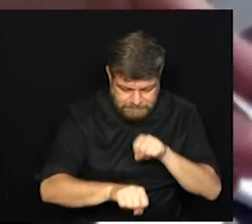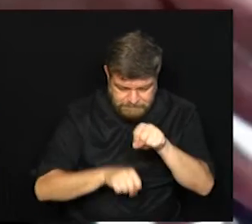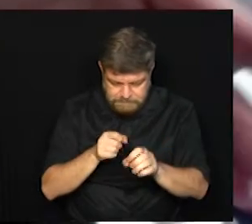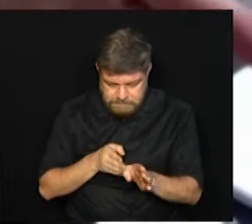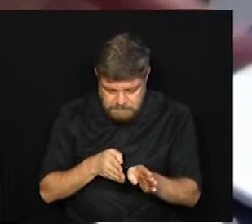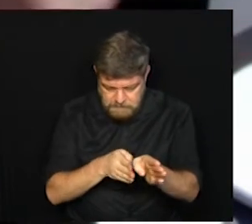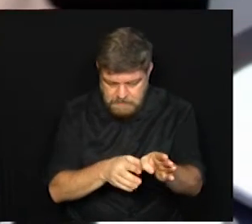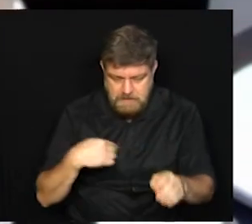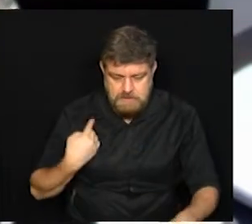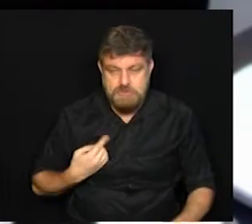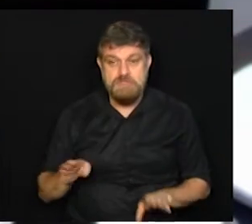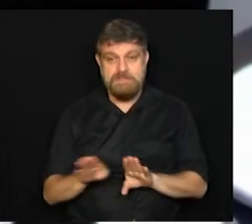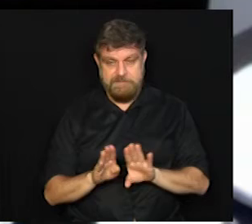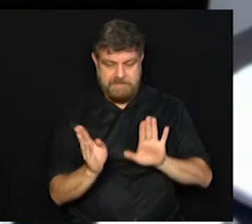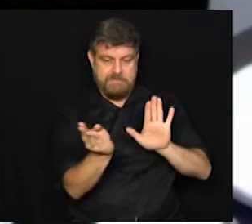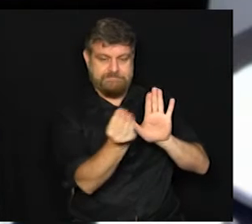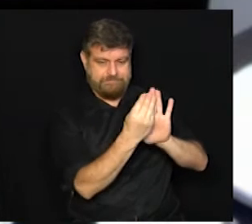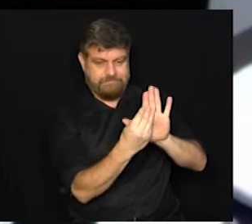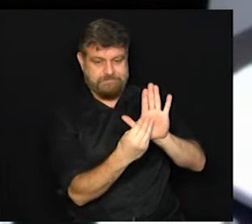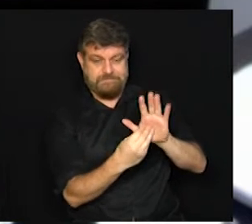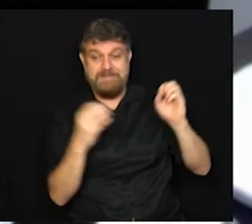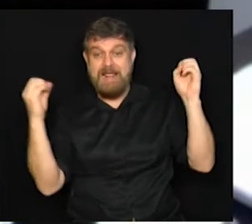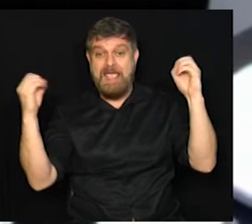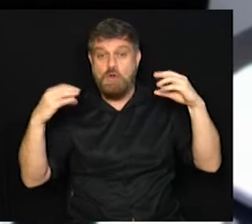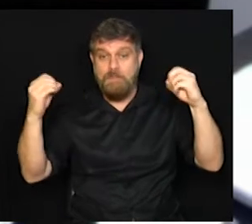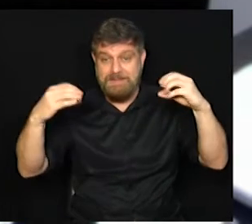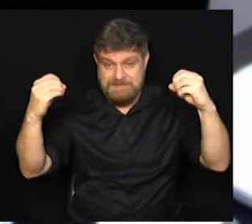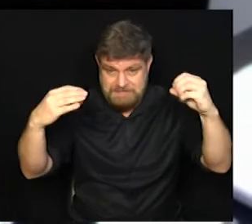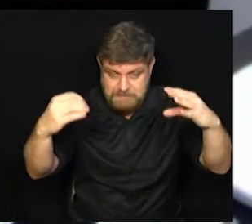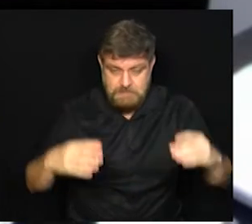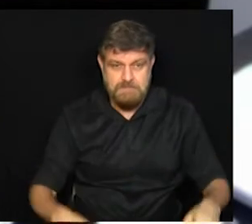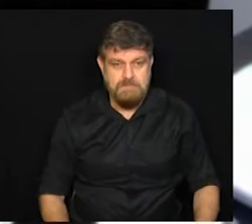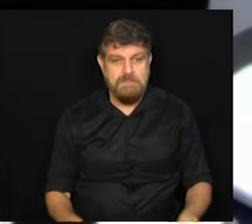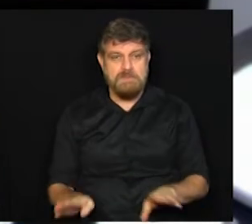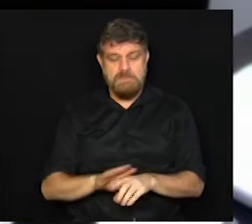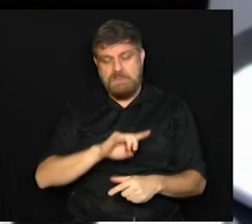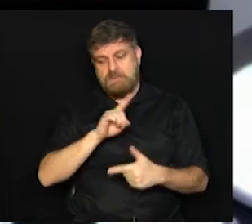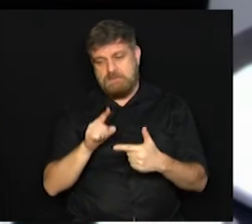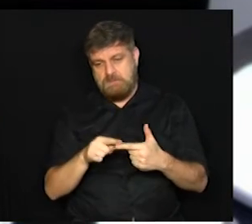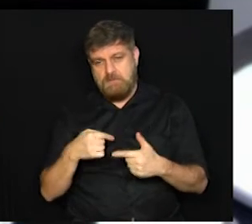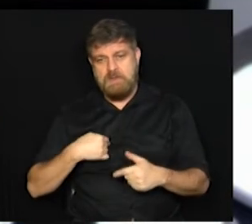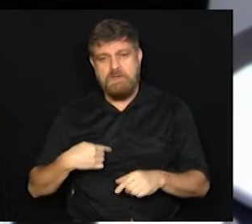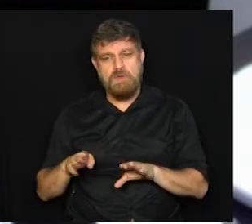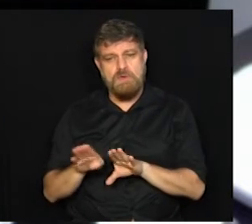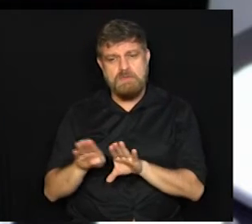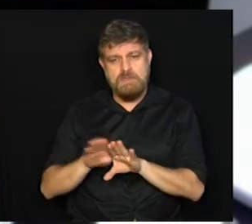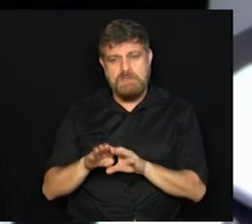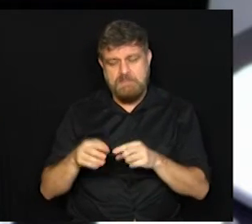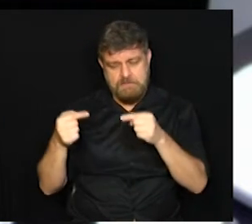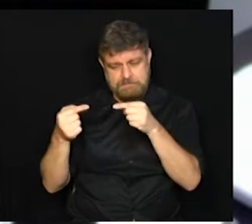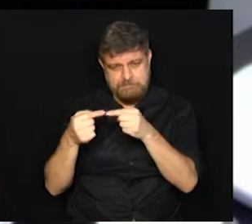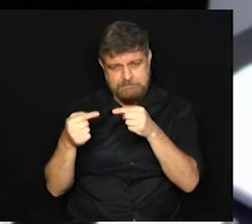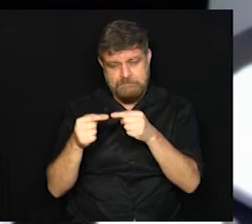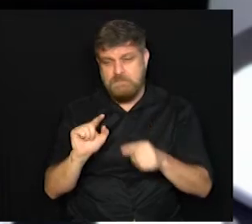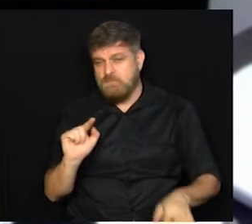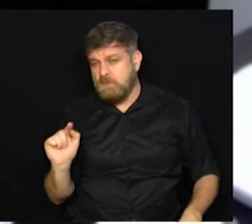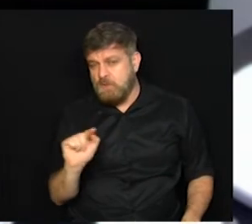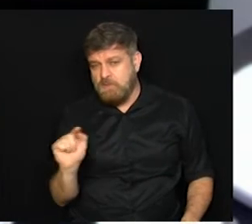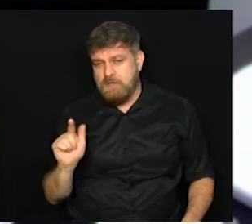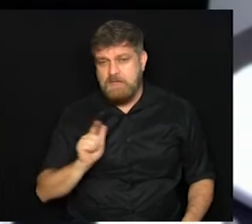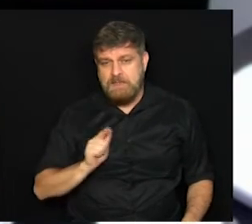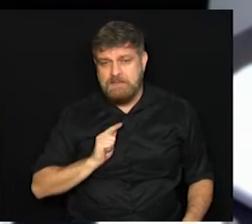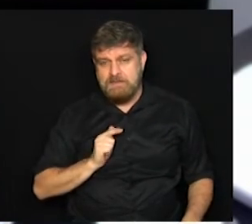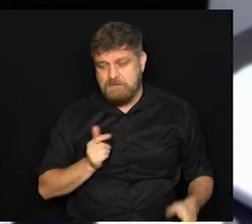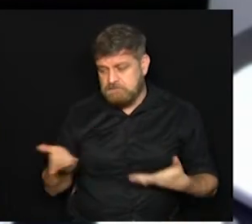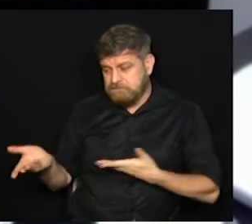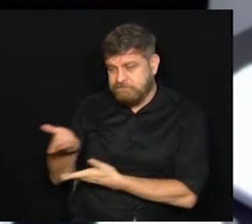isso, né? E a outra coisa que eu também concordo é essa questão de